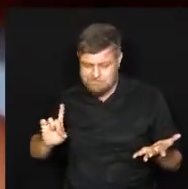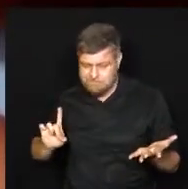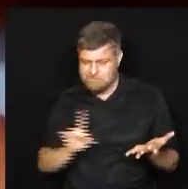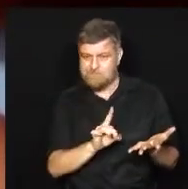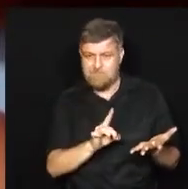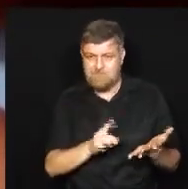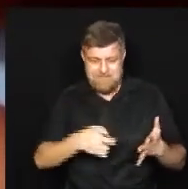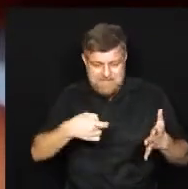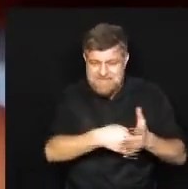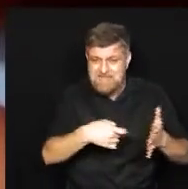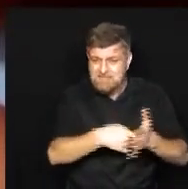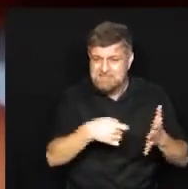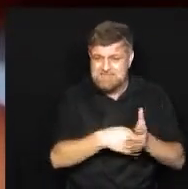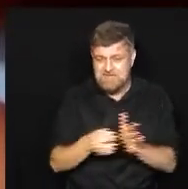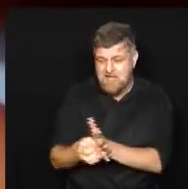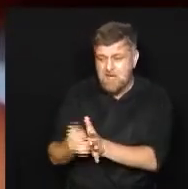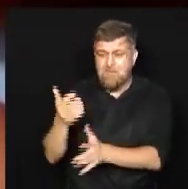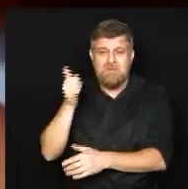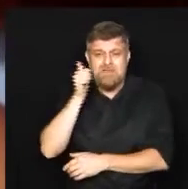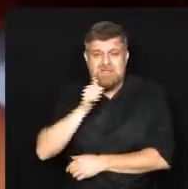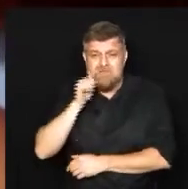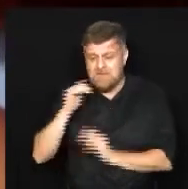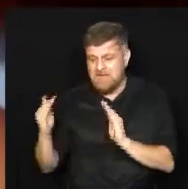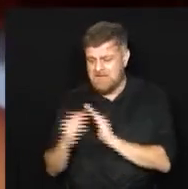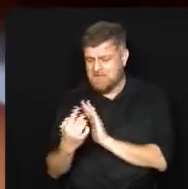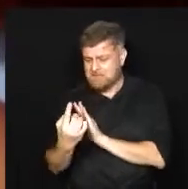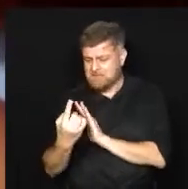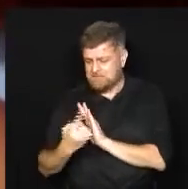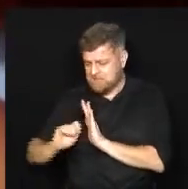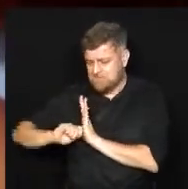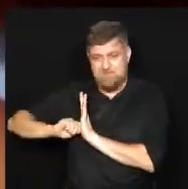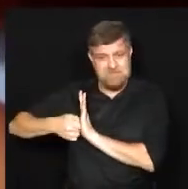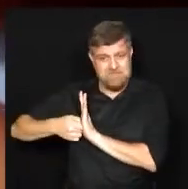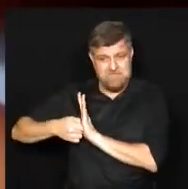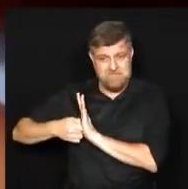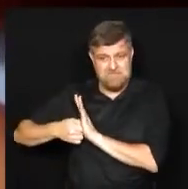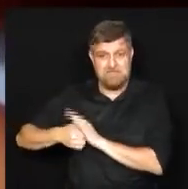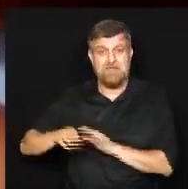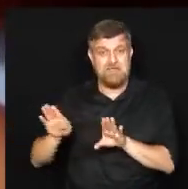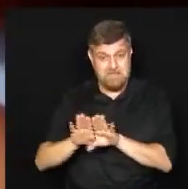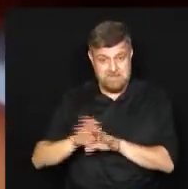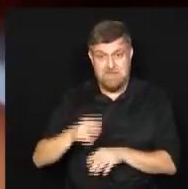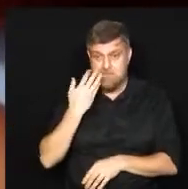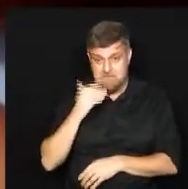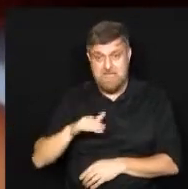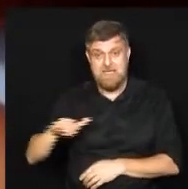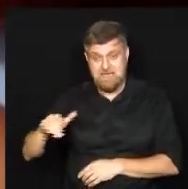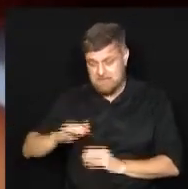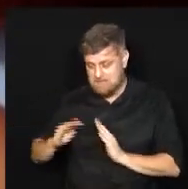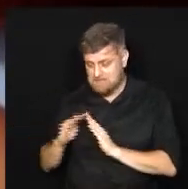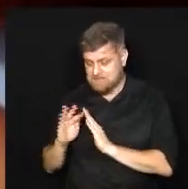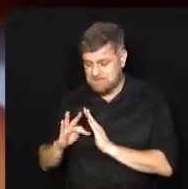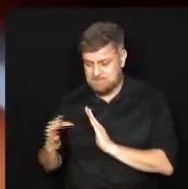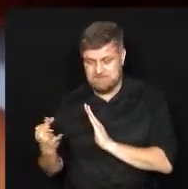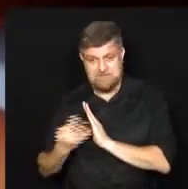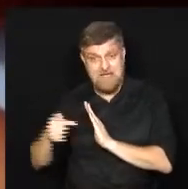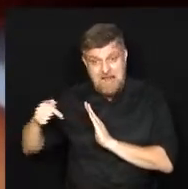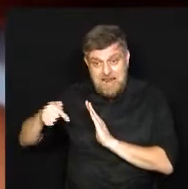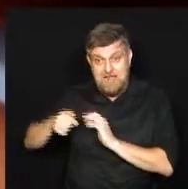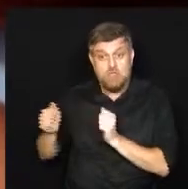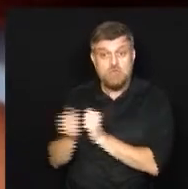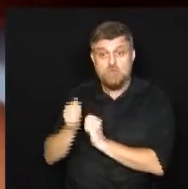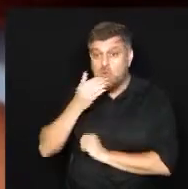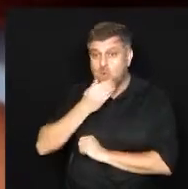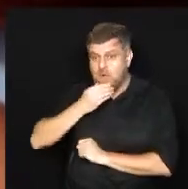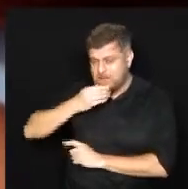os serviços, né? Muitas mulheres estão em confinamento, muitas mulheres e crianças estão em confinamento com seus próprios